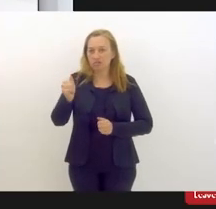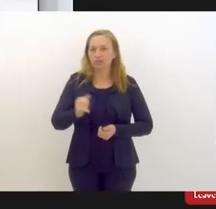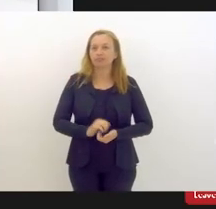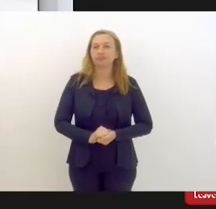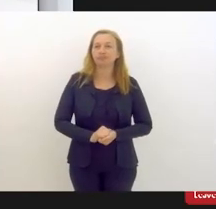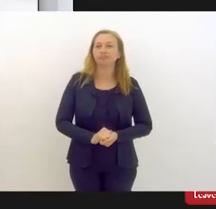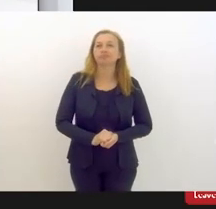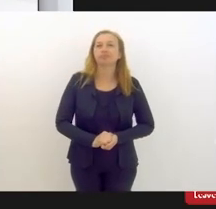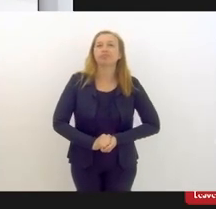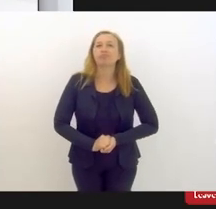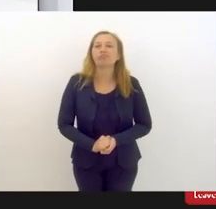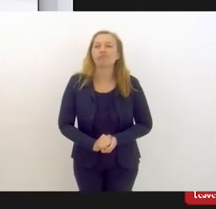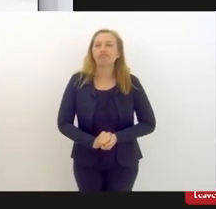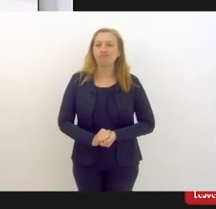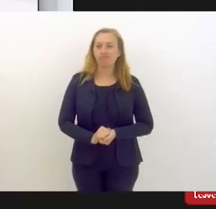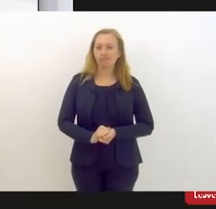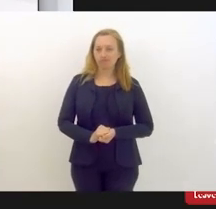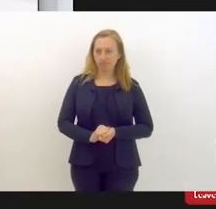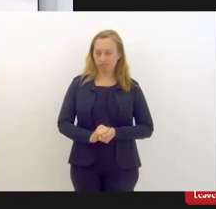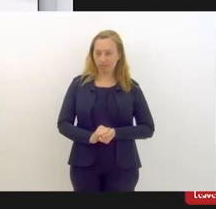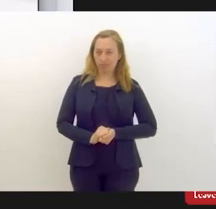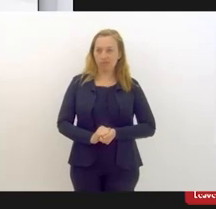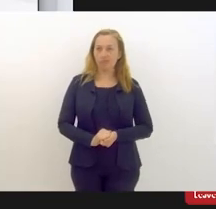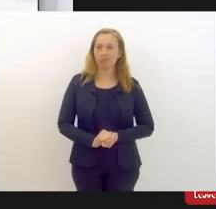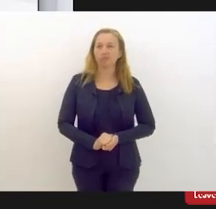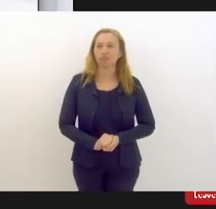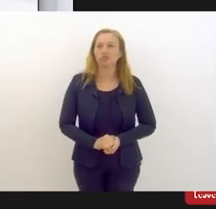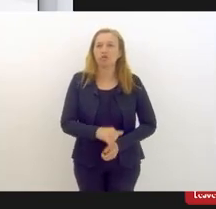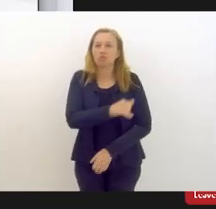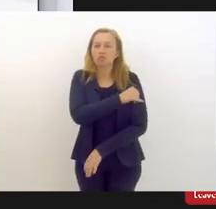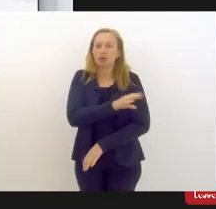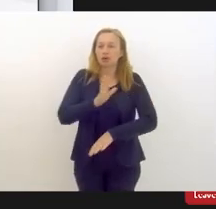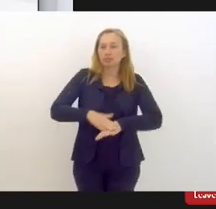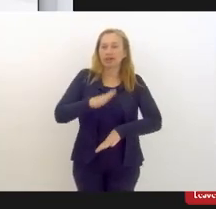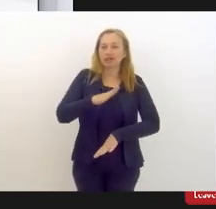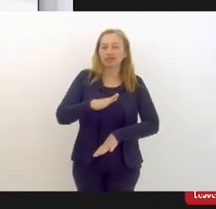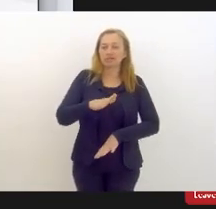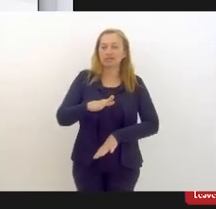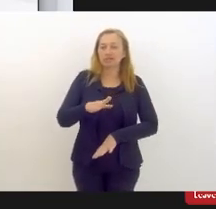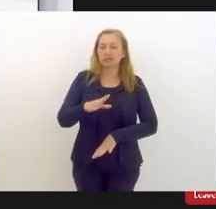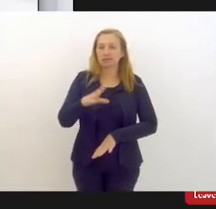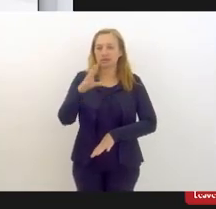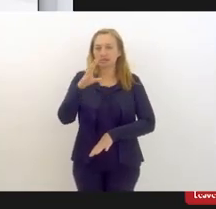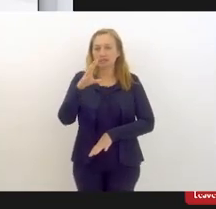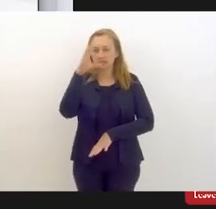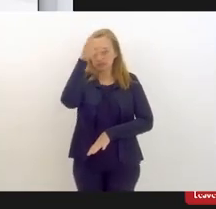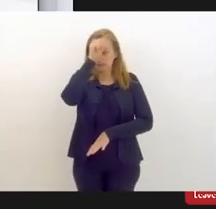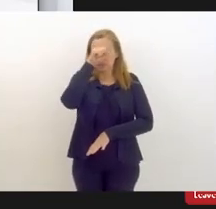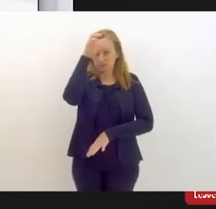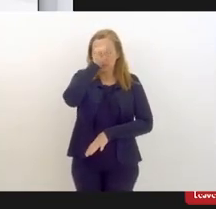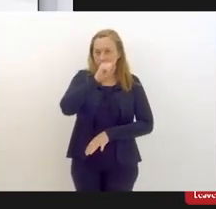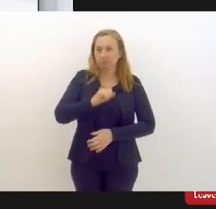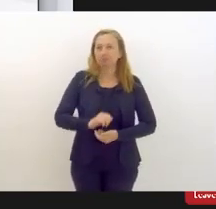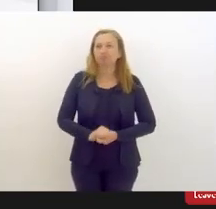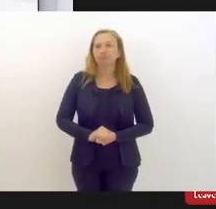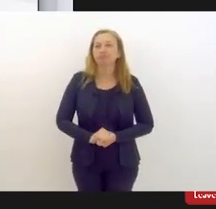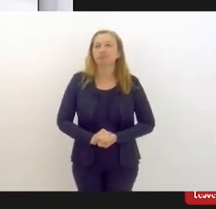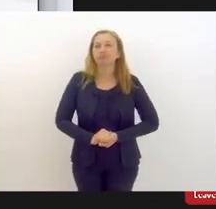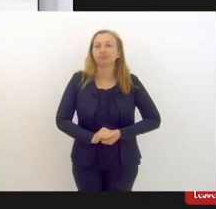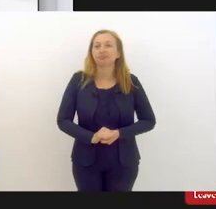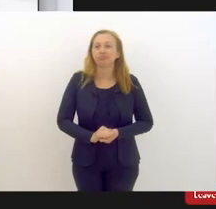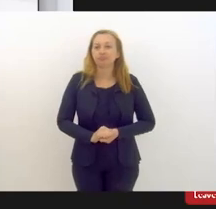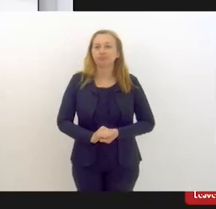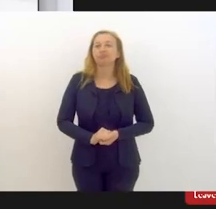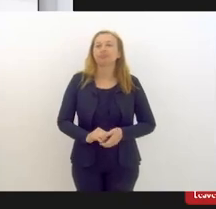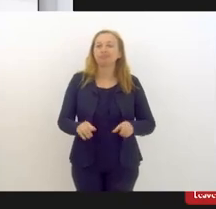Em regime de colaboração, o Rio Mais Alfabetizado, né, que é o município do estado do Rio de Janeiro.